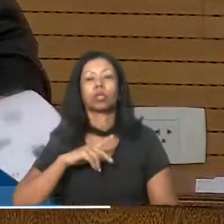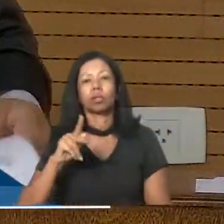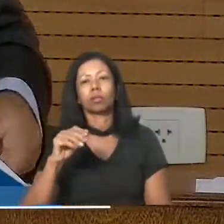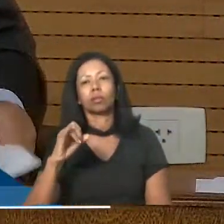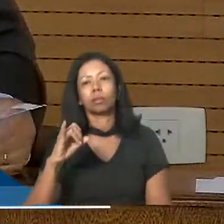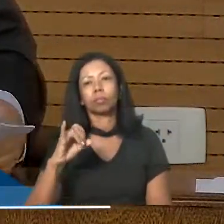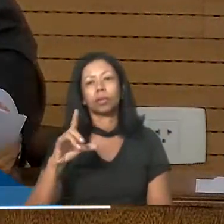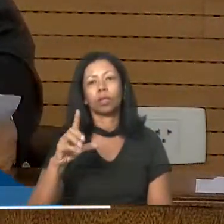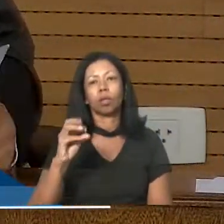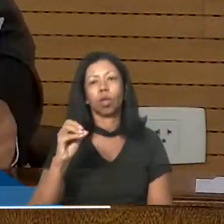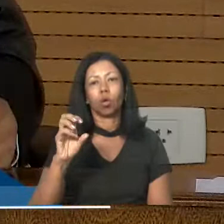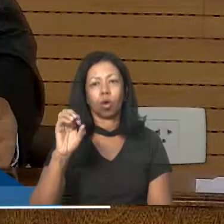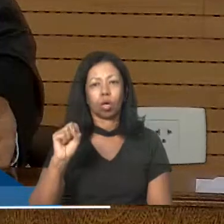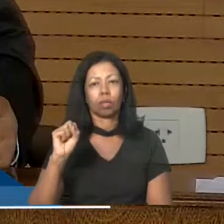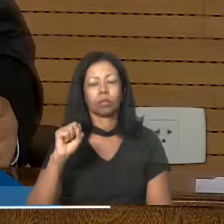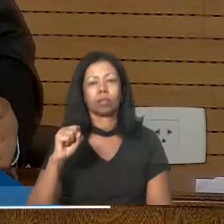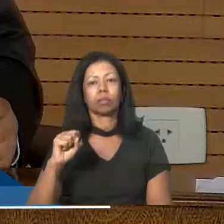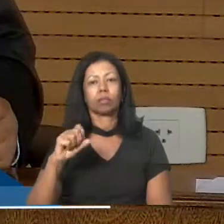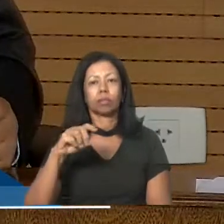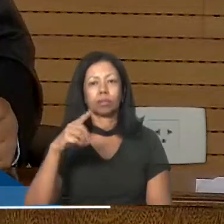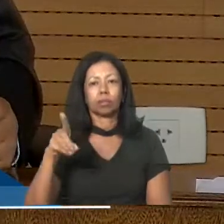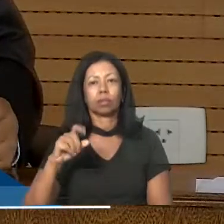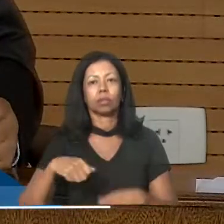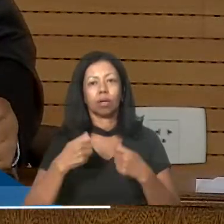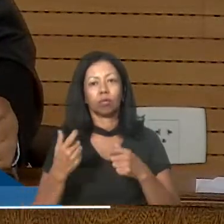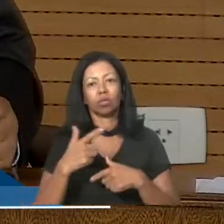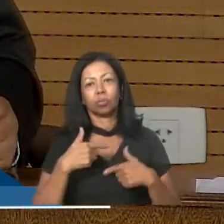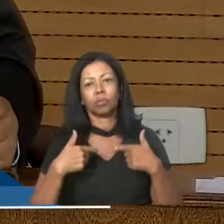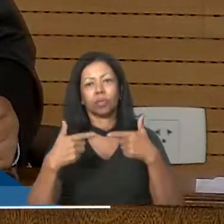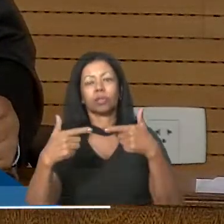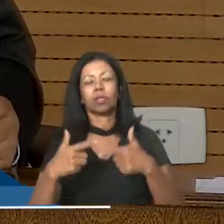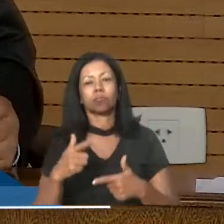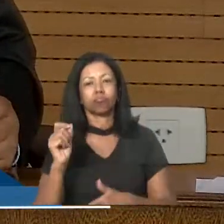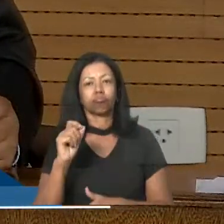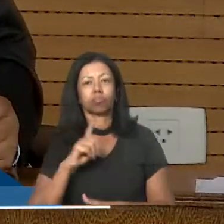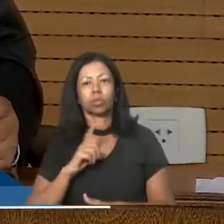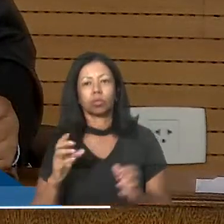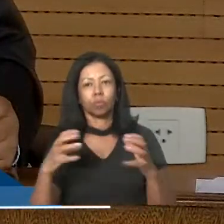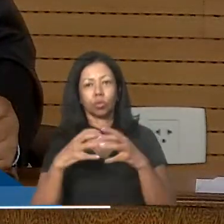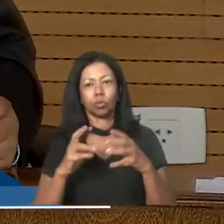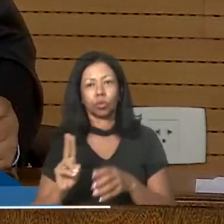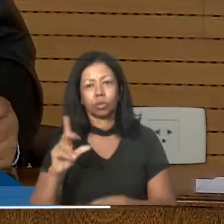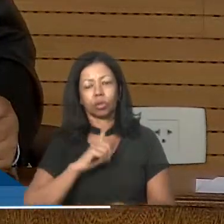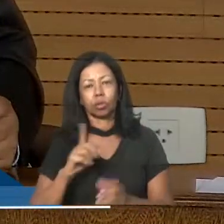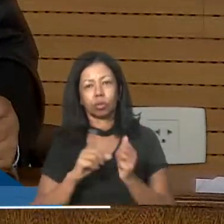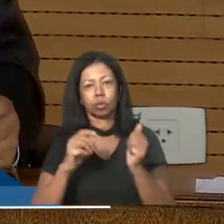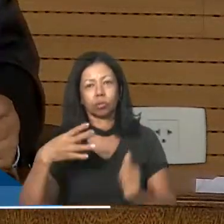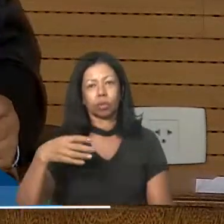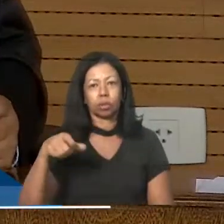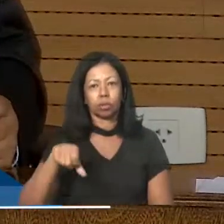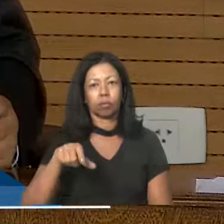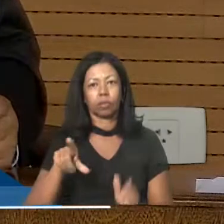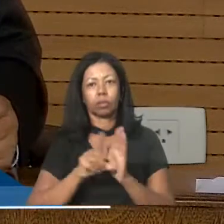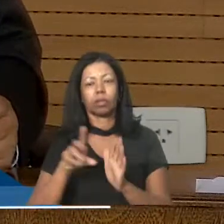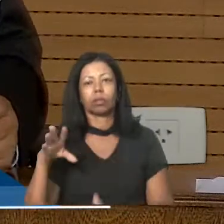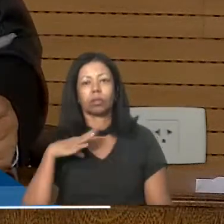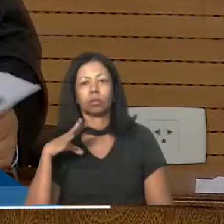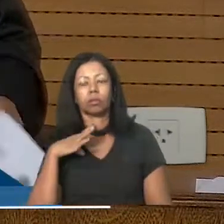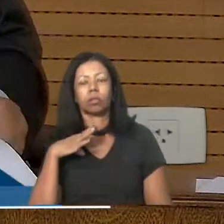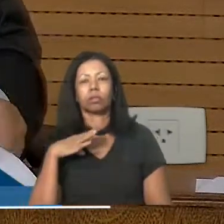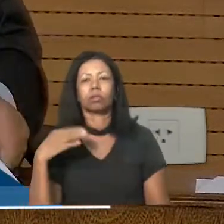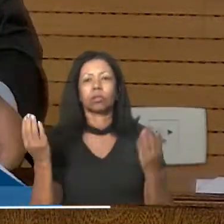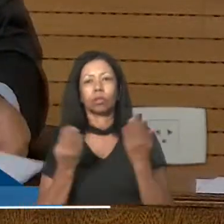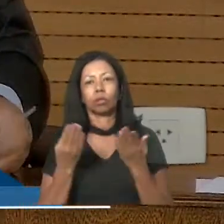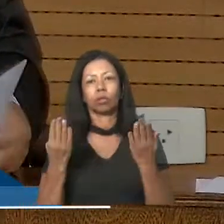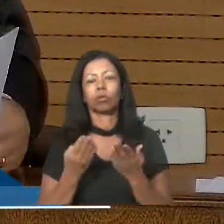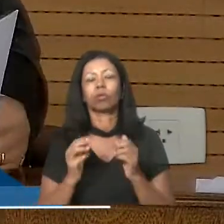Outras Providências. Essas comissões, usando da prerrogativa prevista no artigo 49 do Regimento Interno,